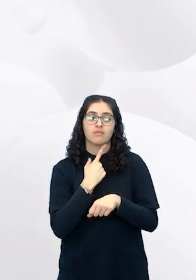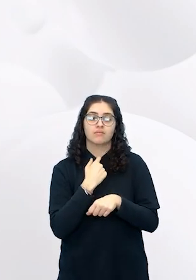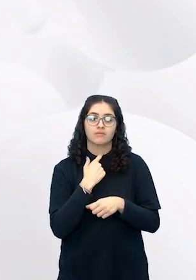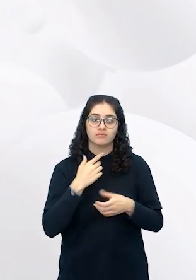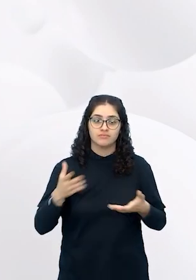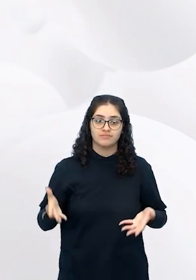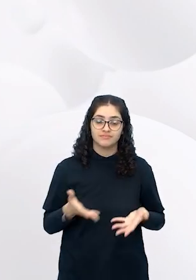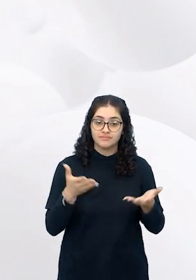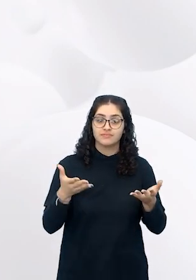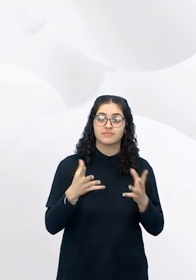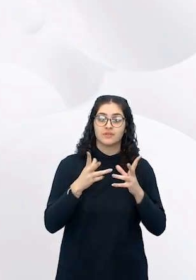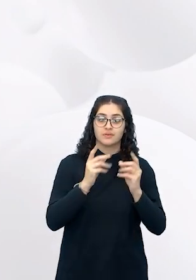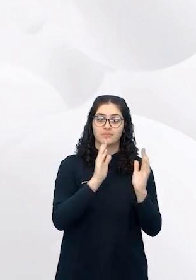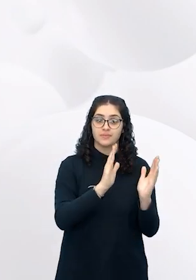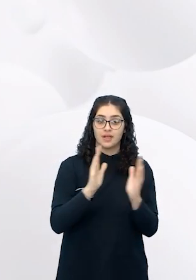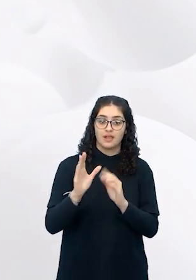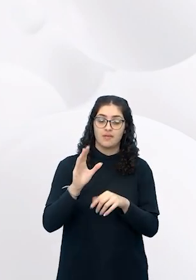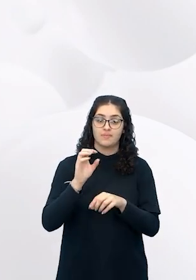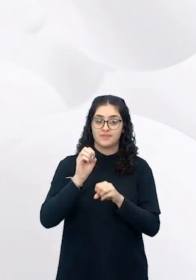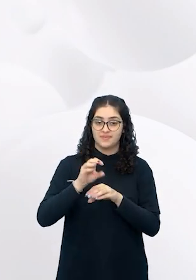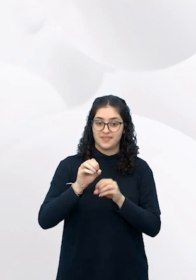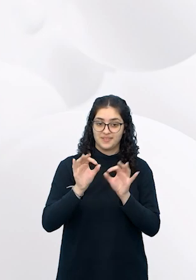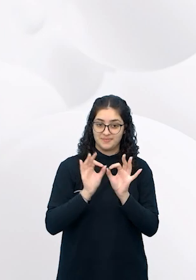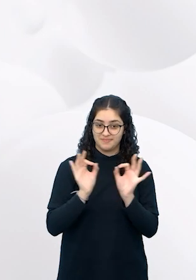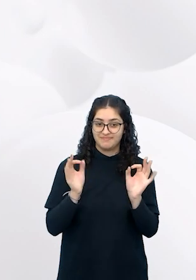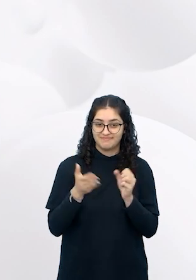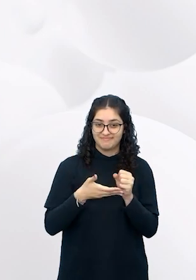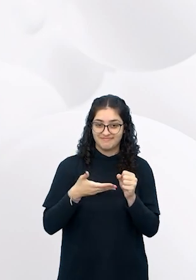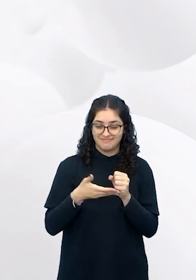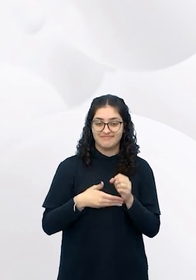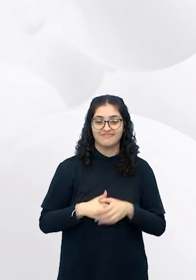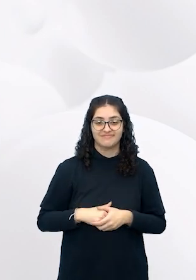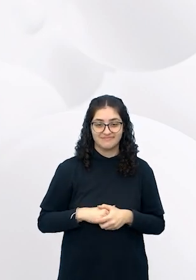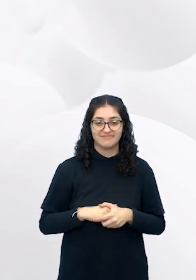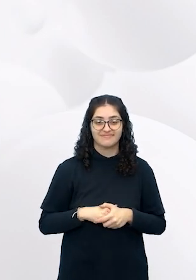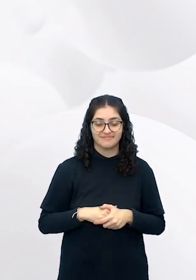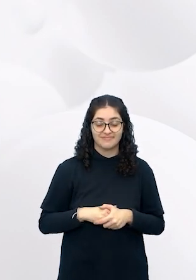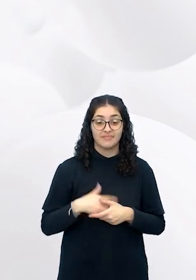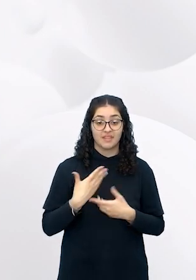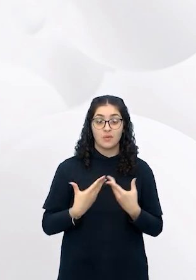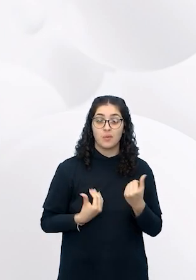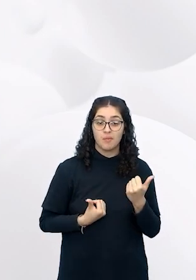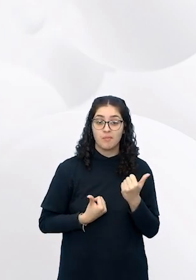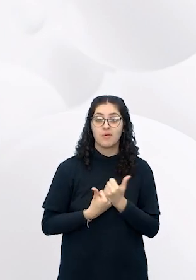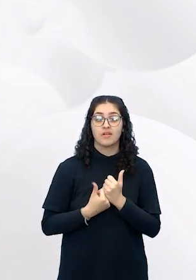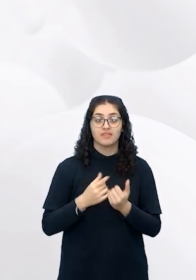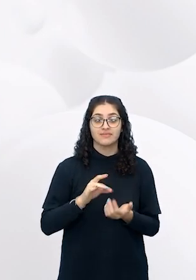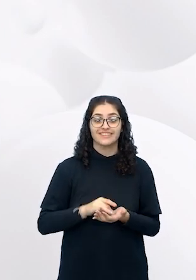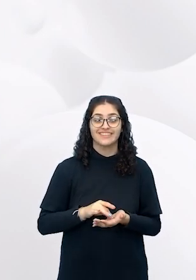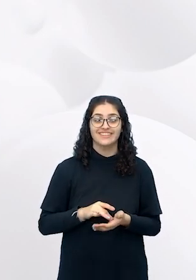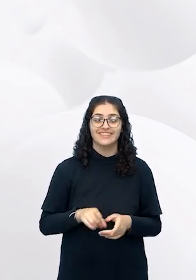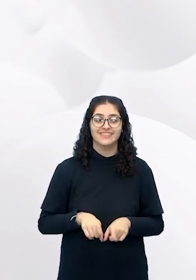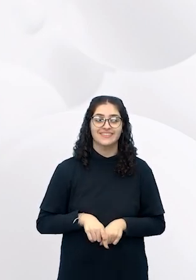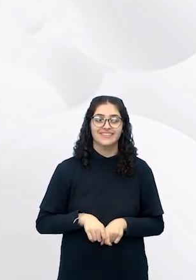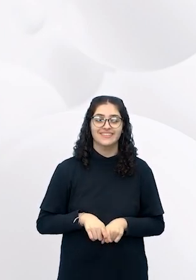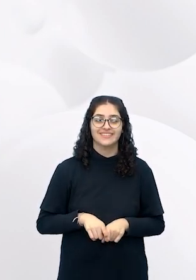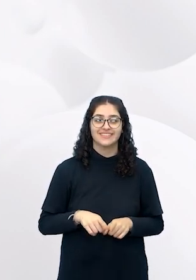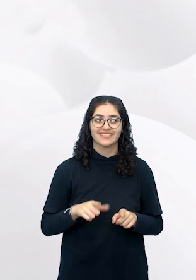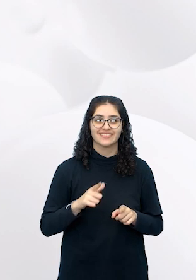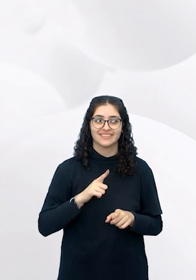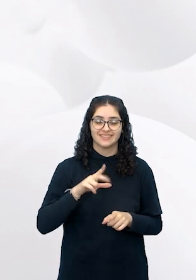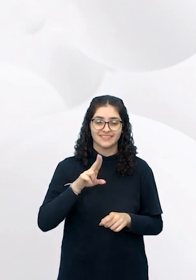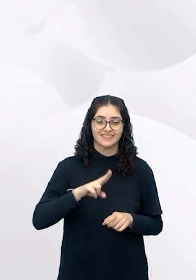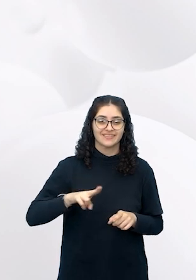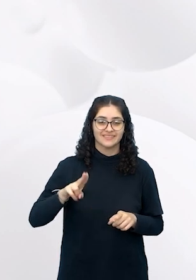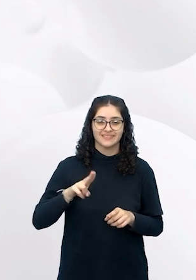todas as etapas de educação, da educação básica. Então, as TEDx elas estão para apoiar realmente os professores, para que eles façam uso